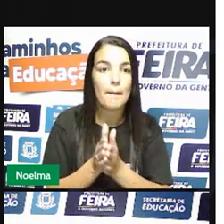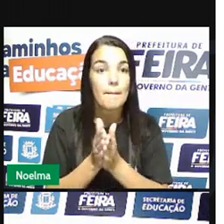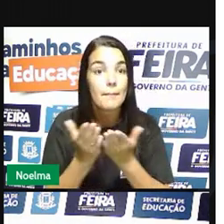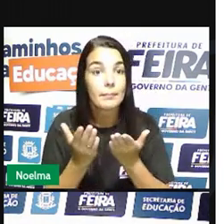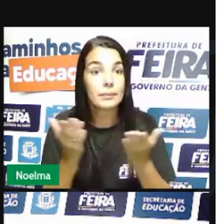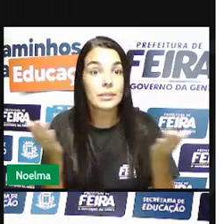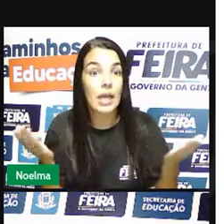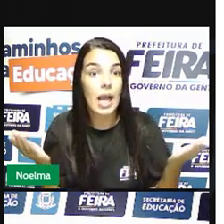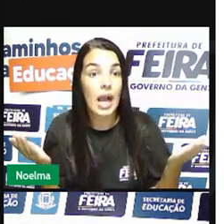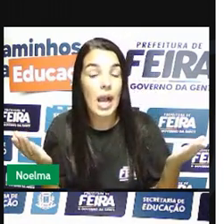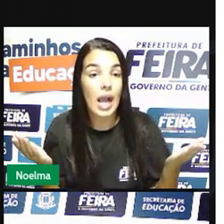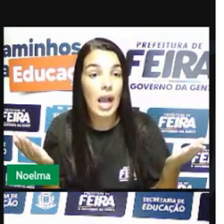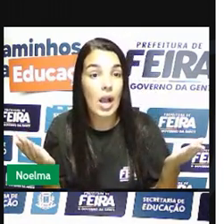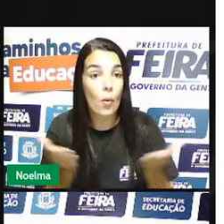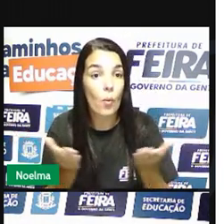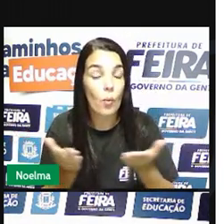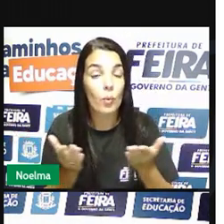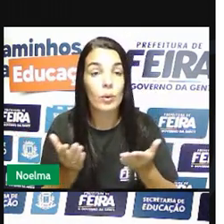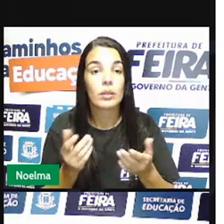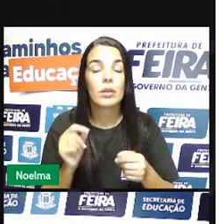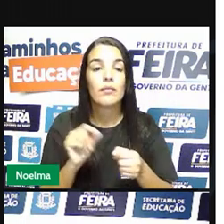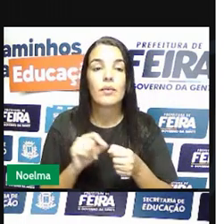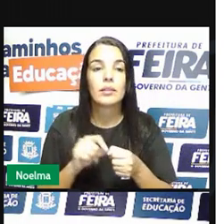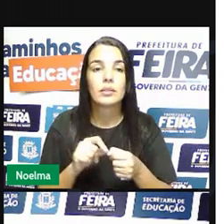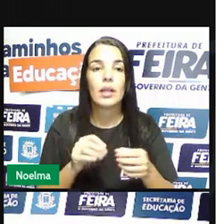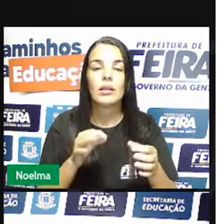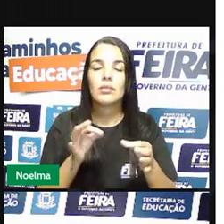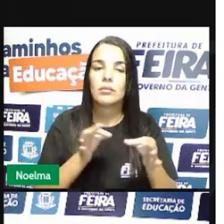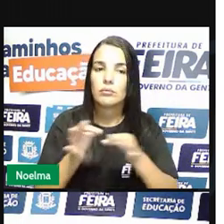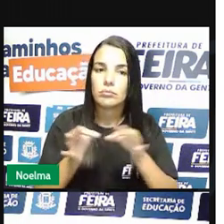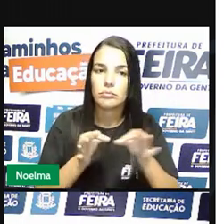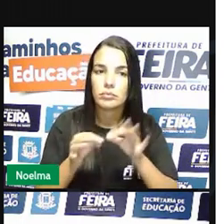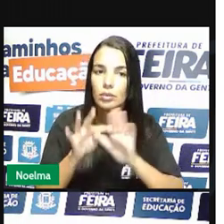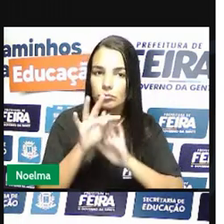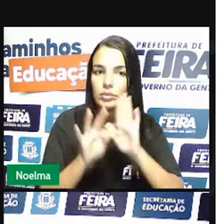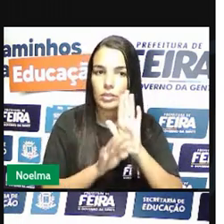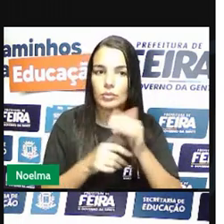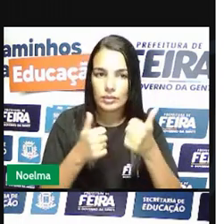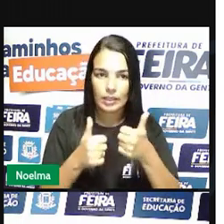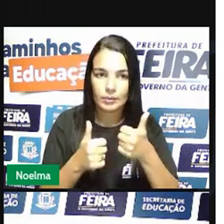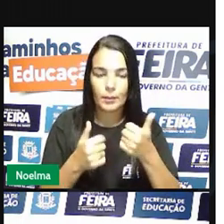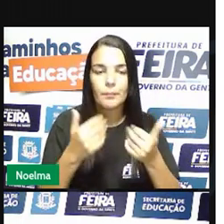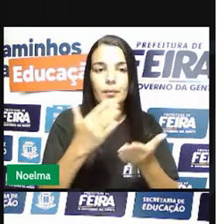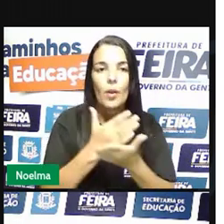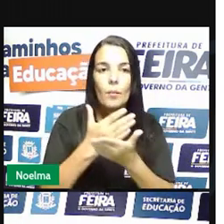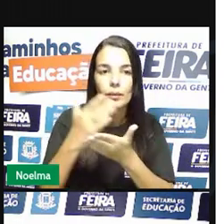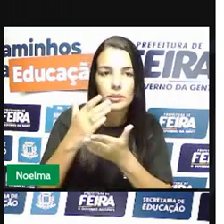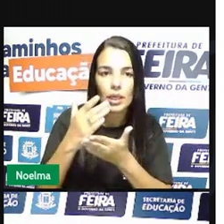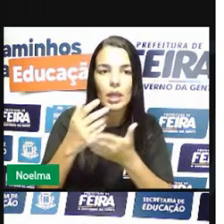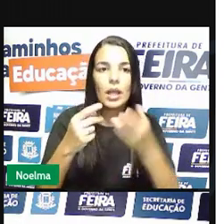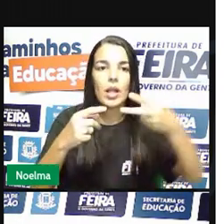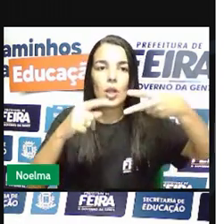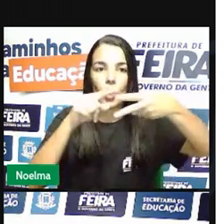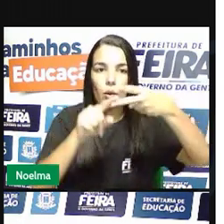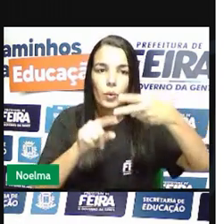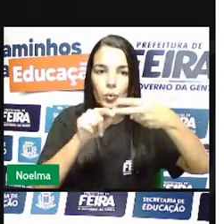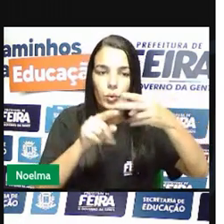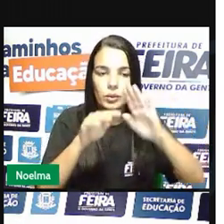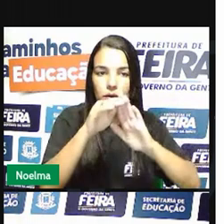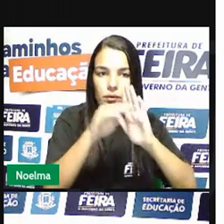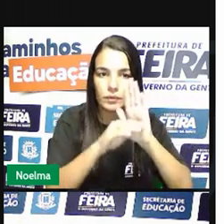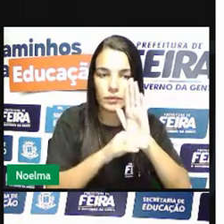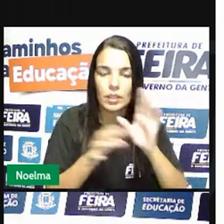texto de acordo com isso aqui, onde nós teremos a introdução, dois parágrafos para argumentos e